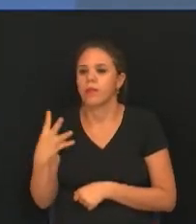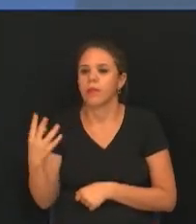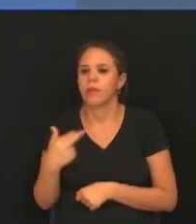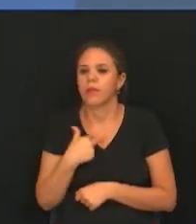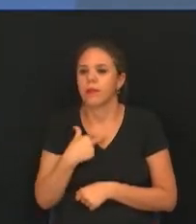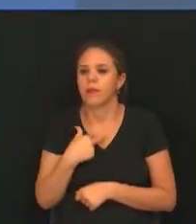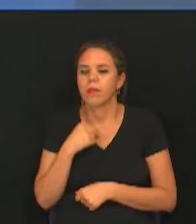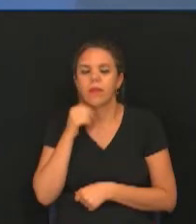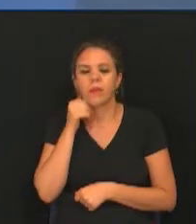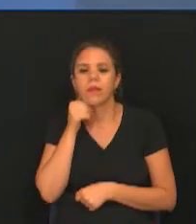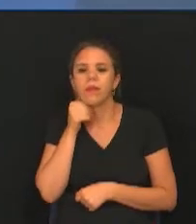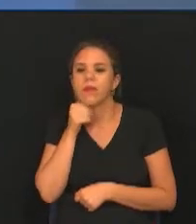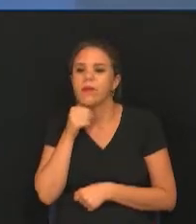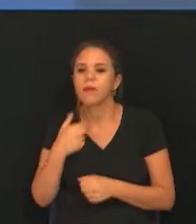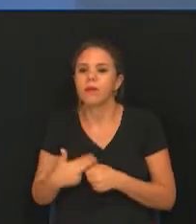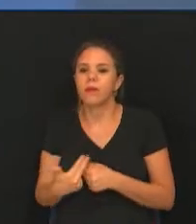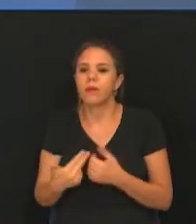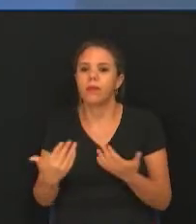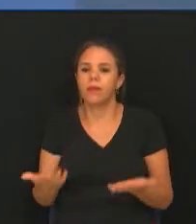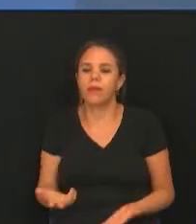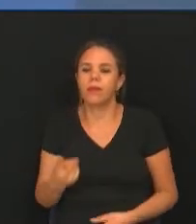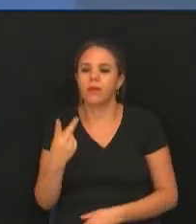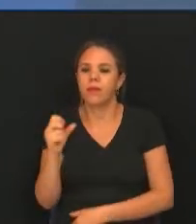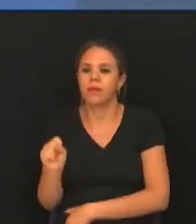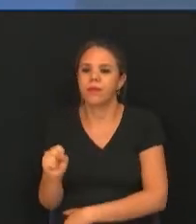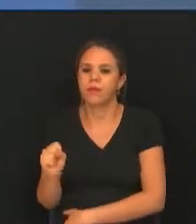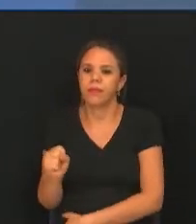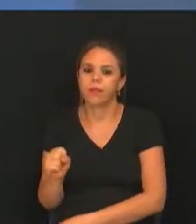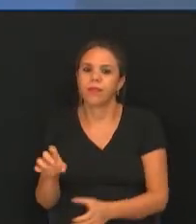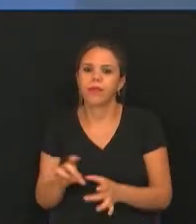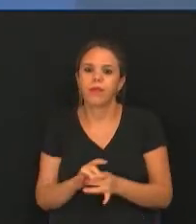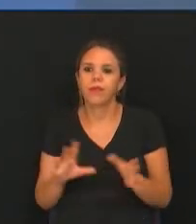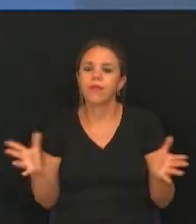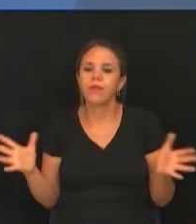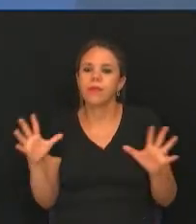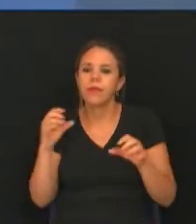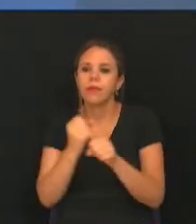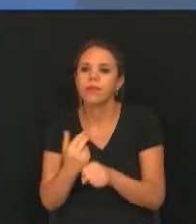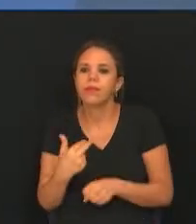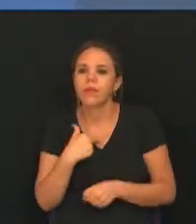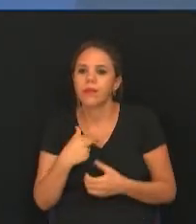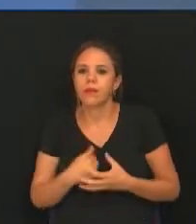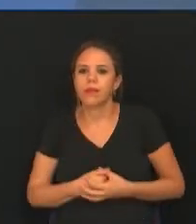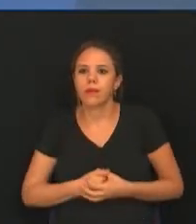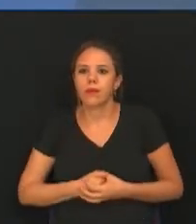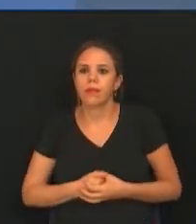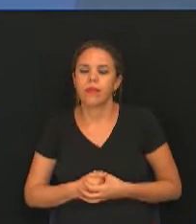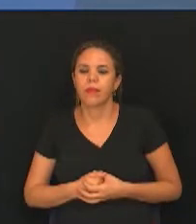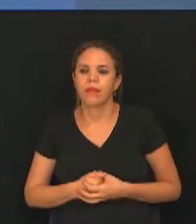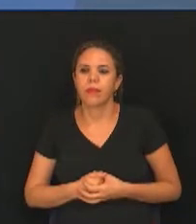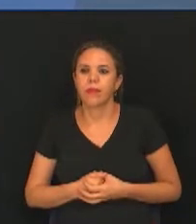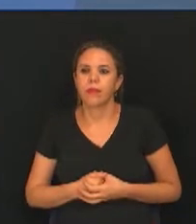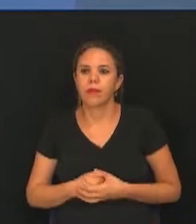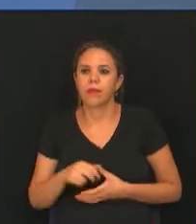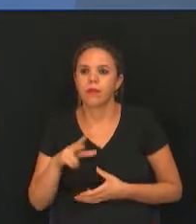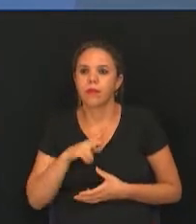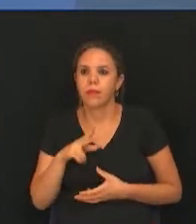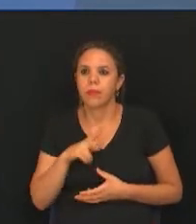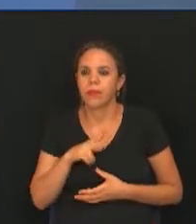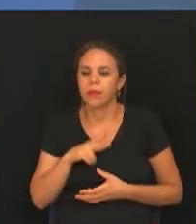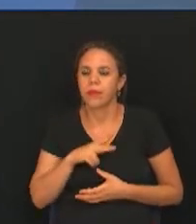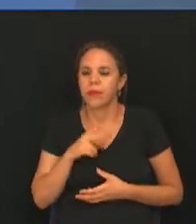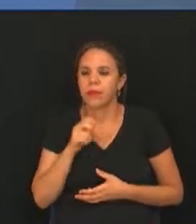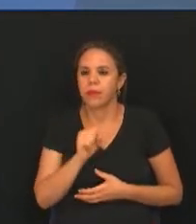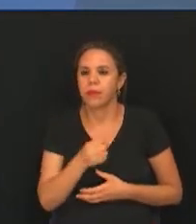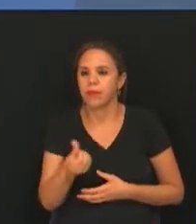ocupados. Lá na Unicamp, dos 28 leitos disponíveis, todos estão ocupados. E na rede particular, dos